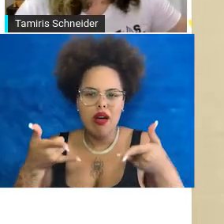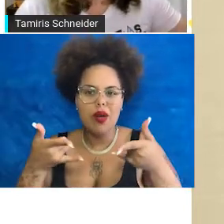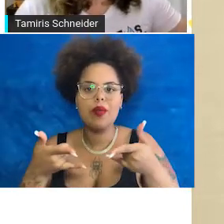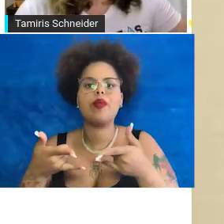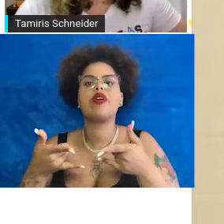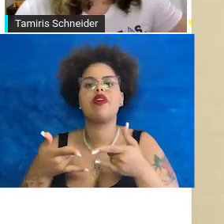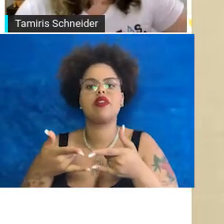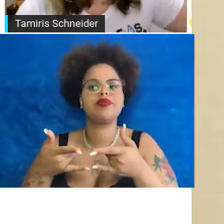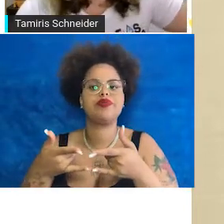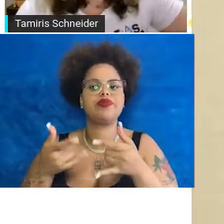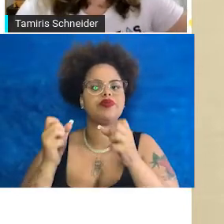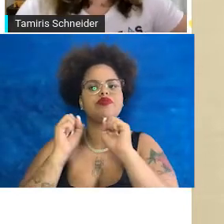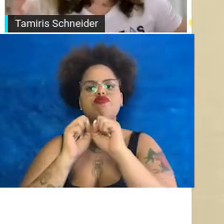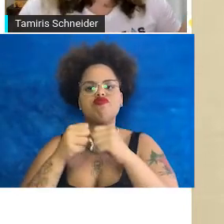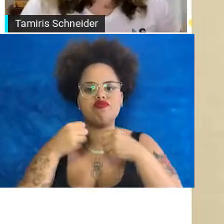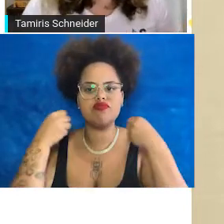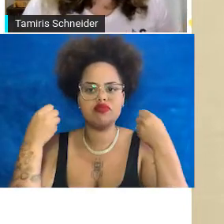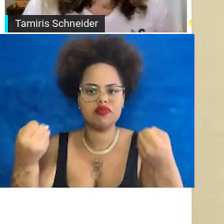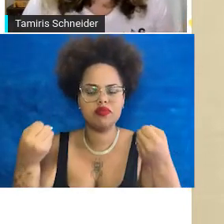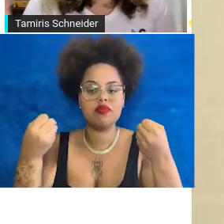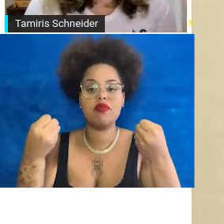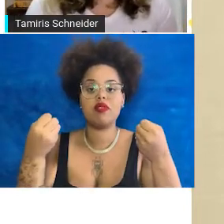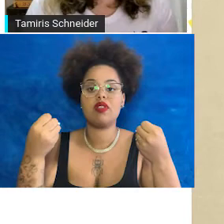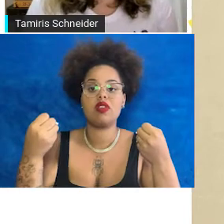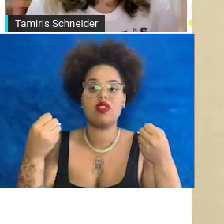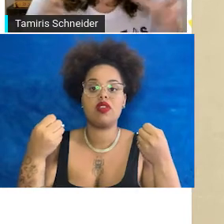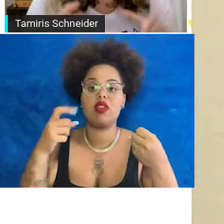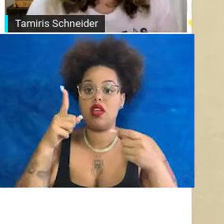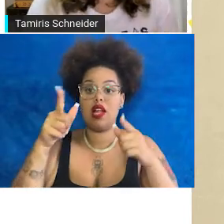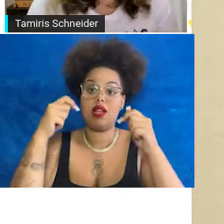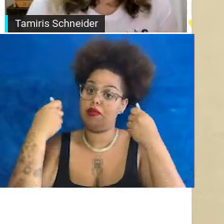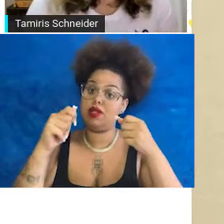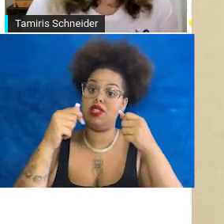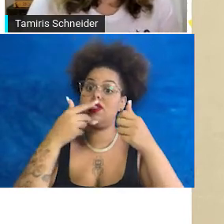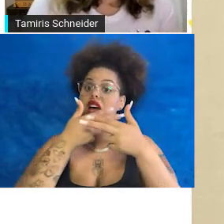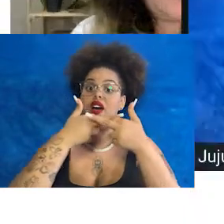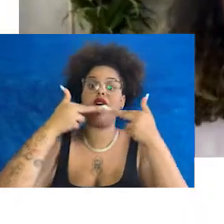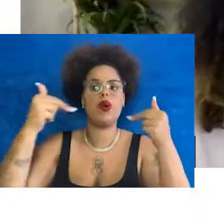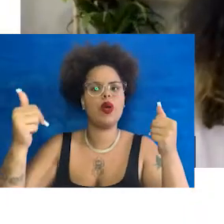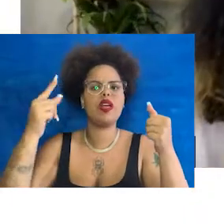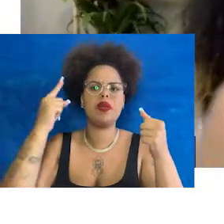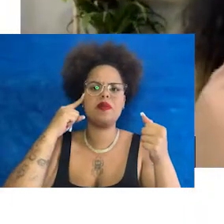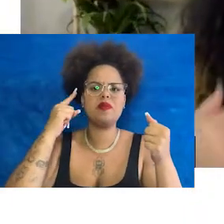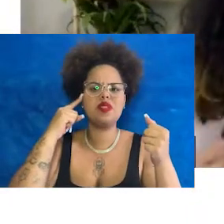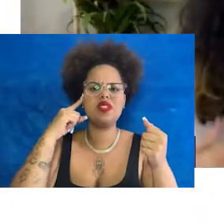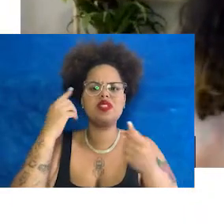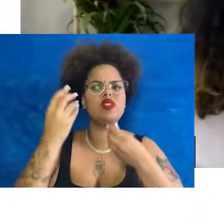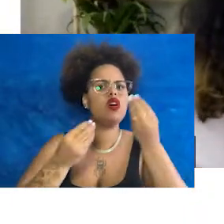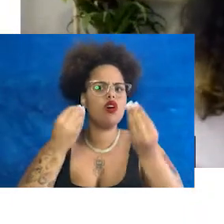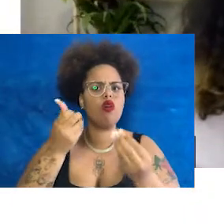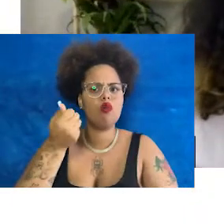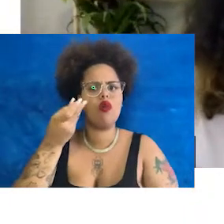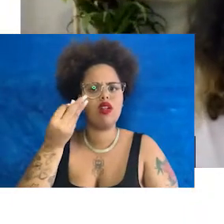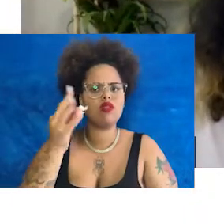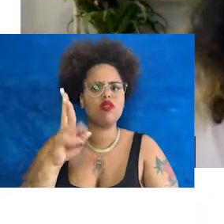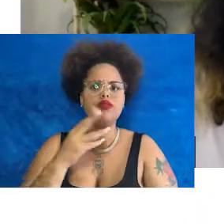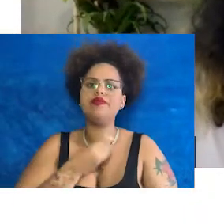com guarda-roupa, com isso, aquilo, ela precisa de alguém que pense como o ator vai